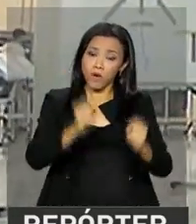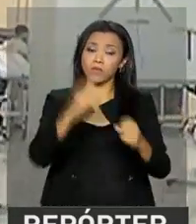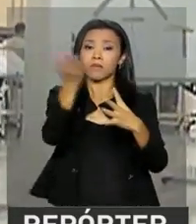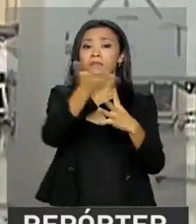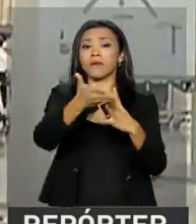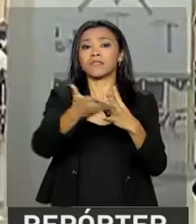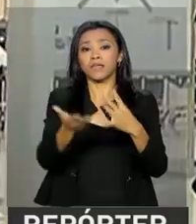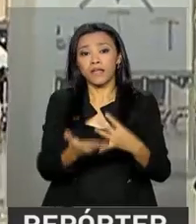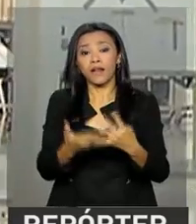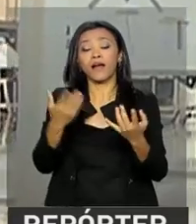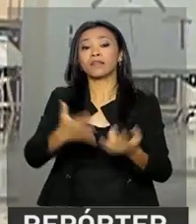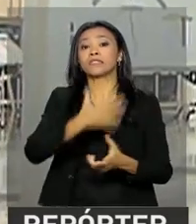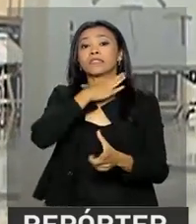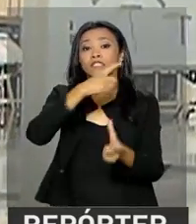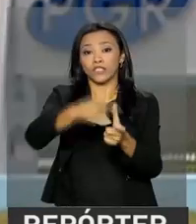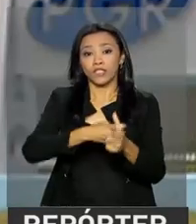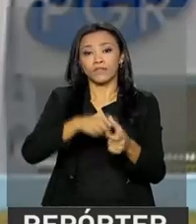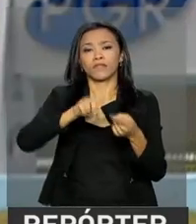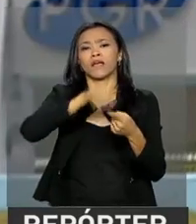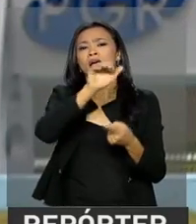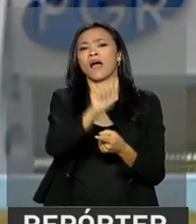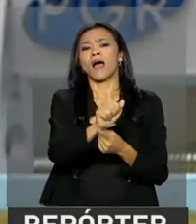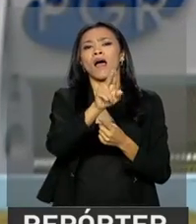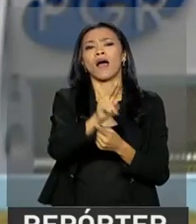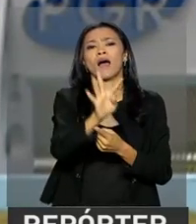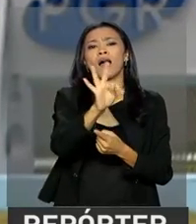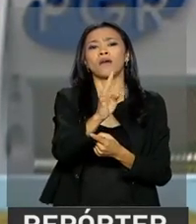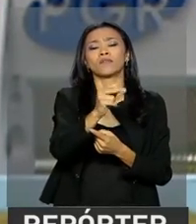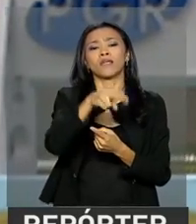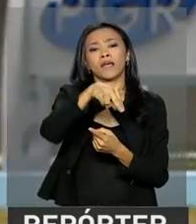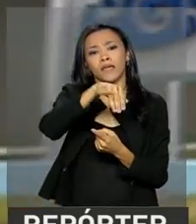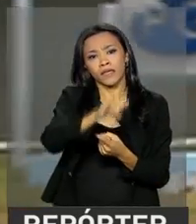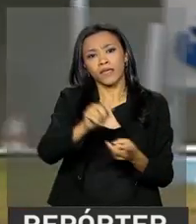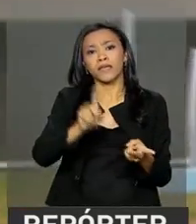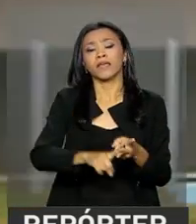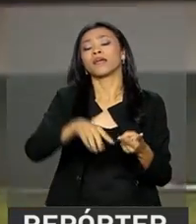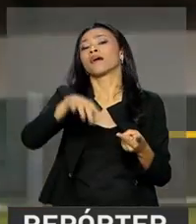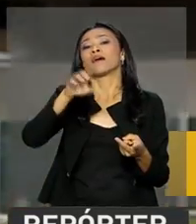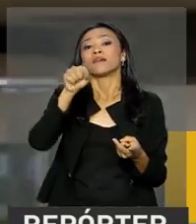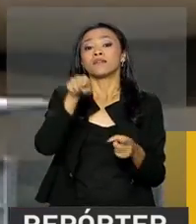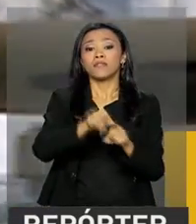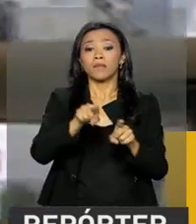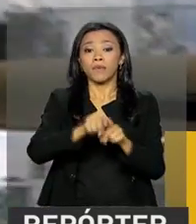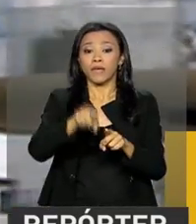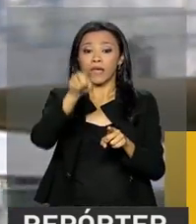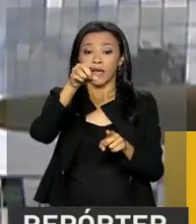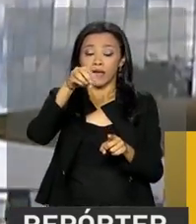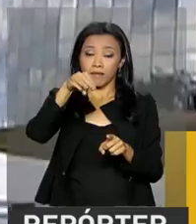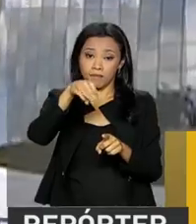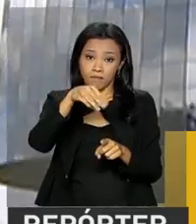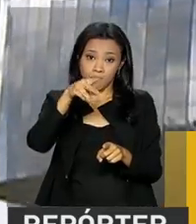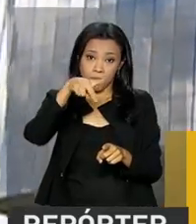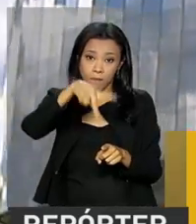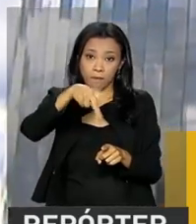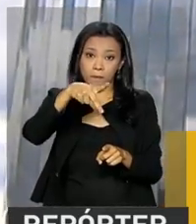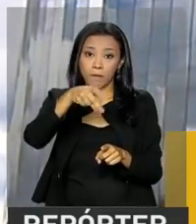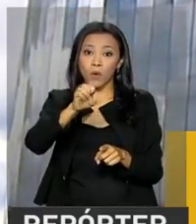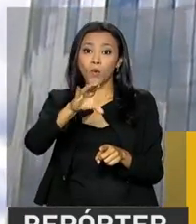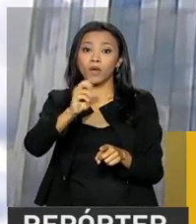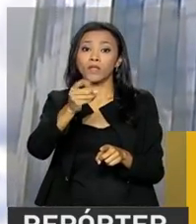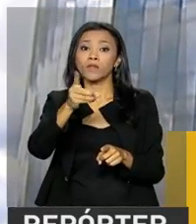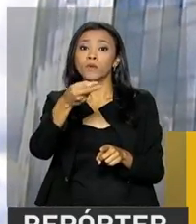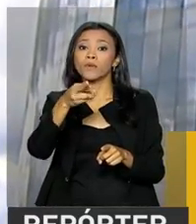junto a autarquias Fundações públicas Federais e a procuradoria geral Federal ela deve gerar receita de R